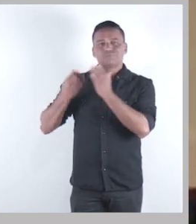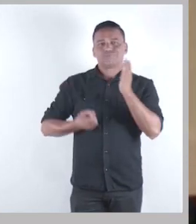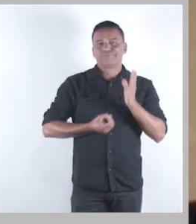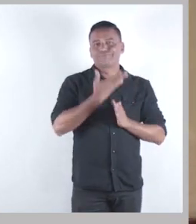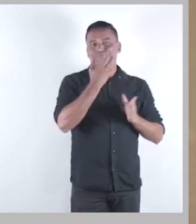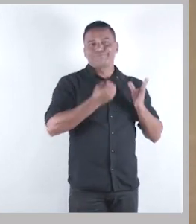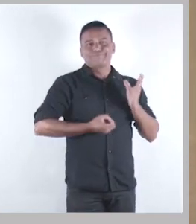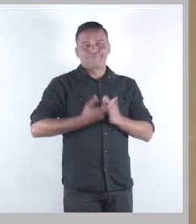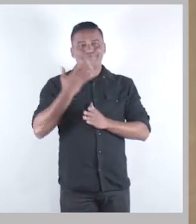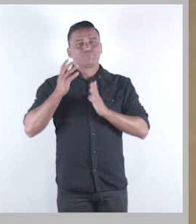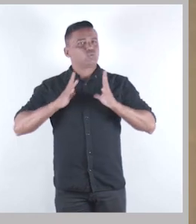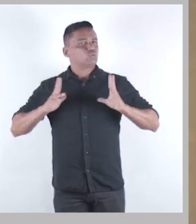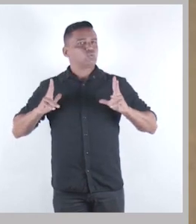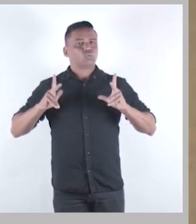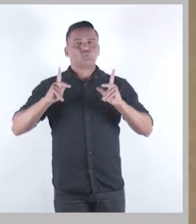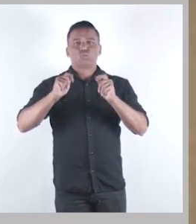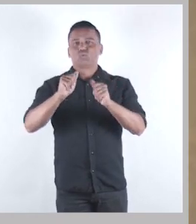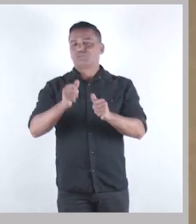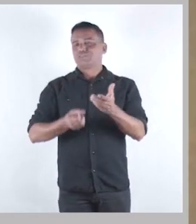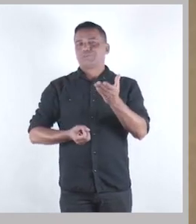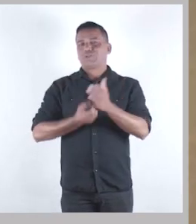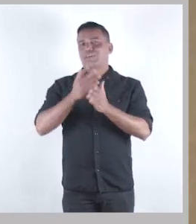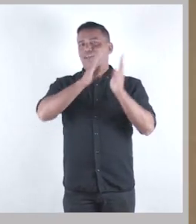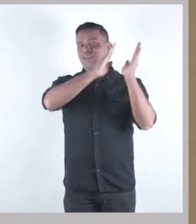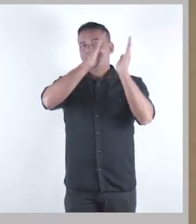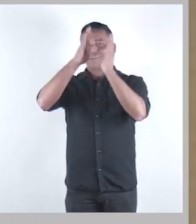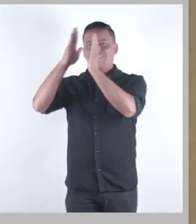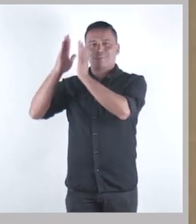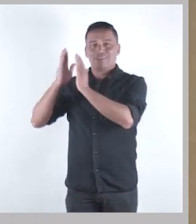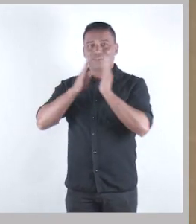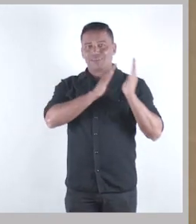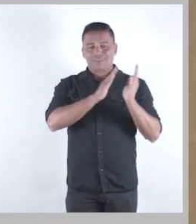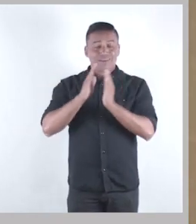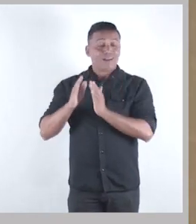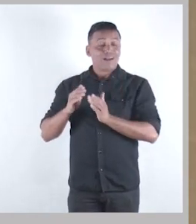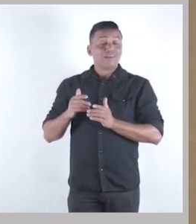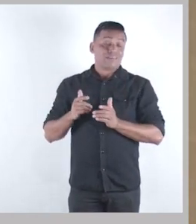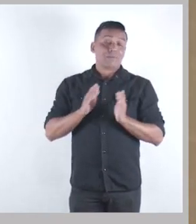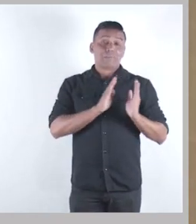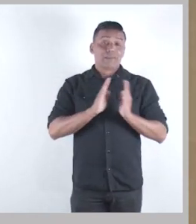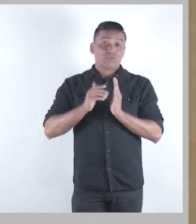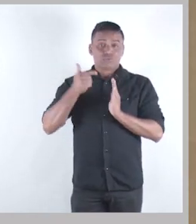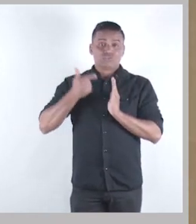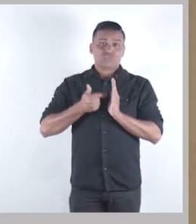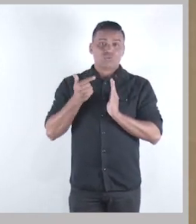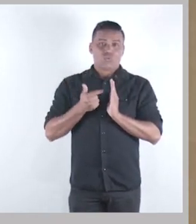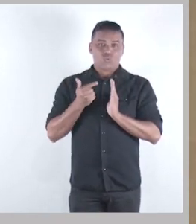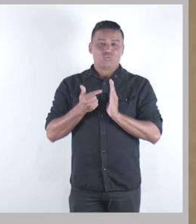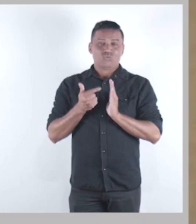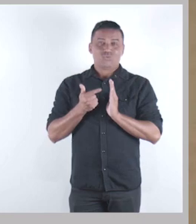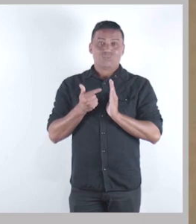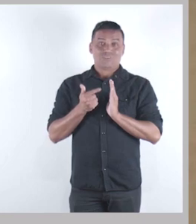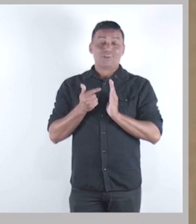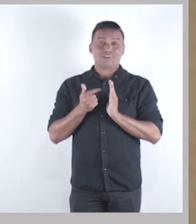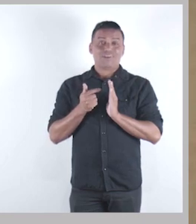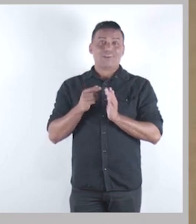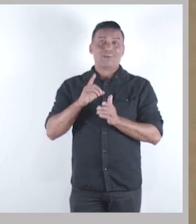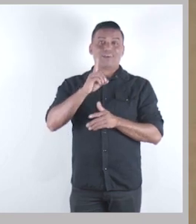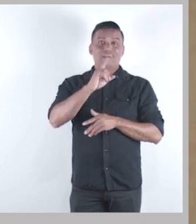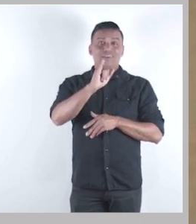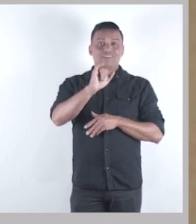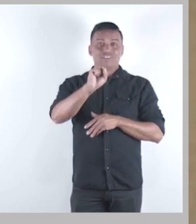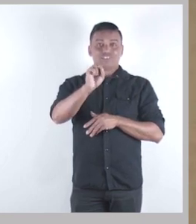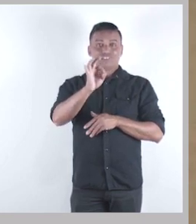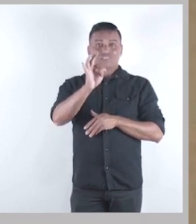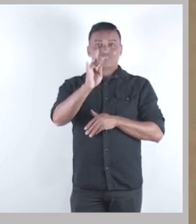bibliotecas, todas as bibliotecas provinciais. Depois partiu-se para uma segunda fase, que era pegar as bibliotecas distritais. Nós temos 10